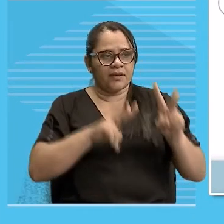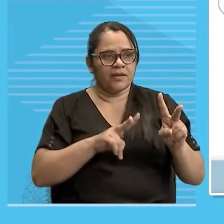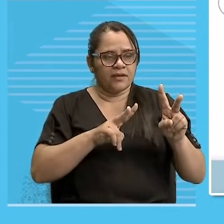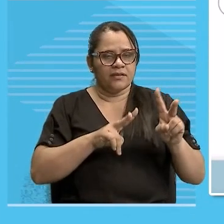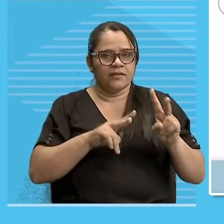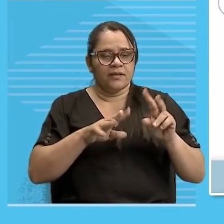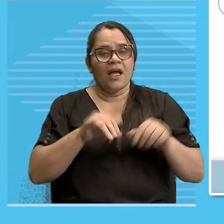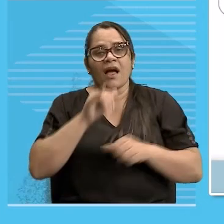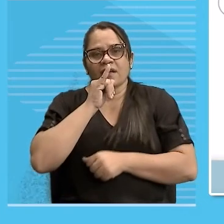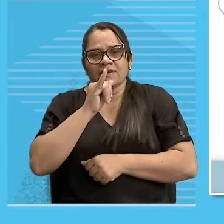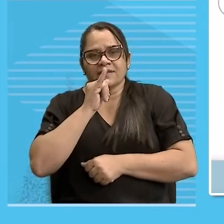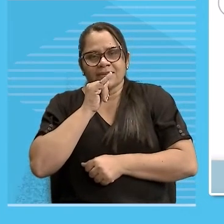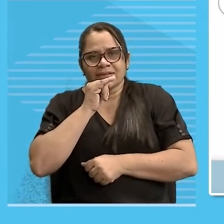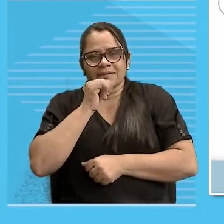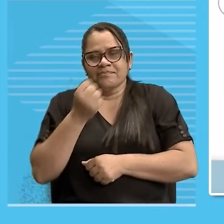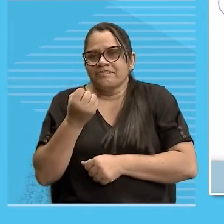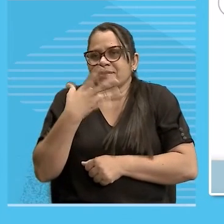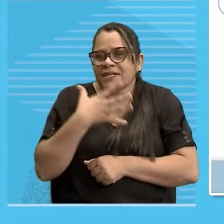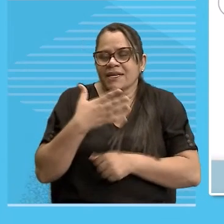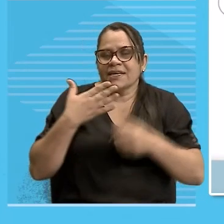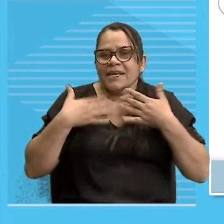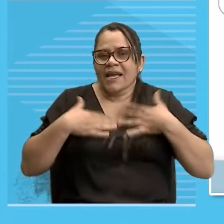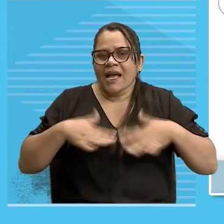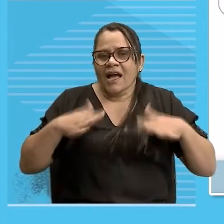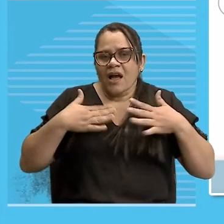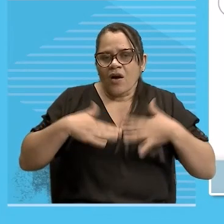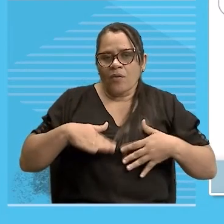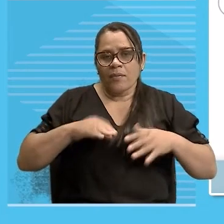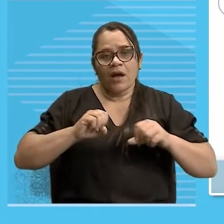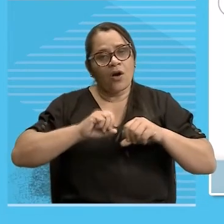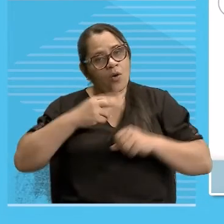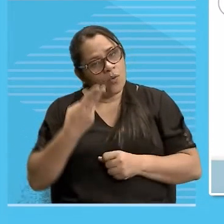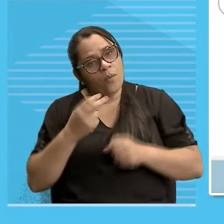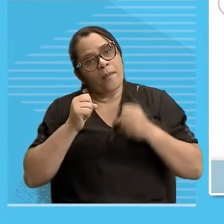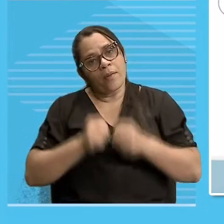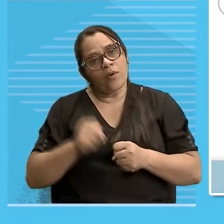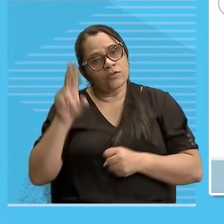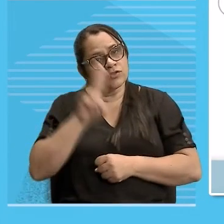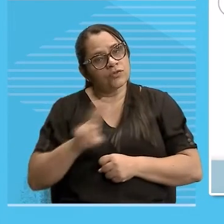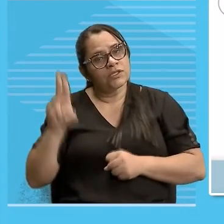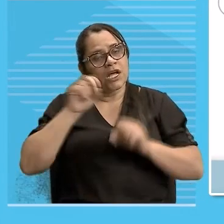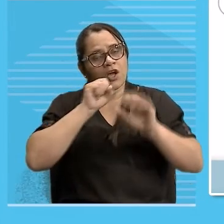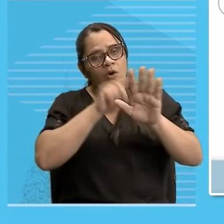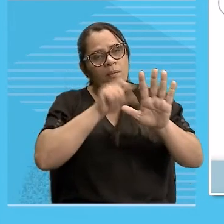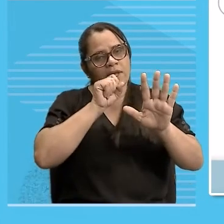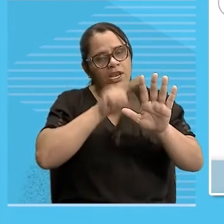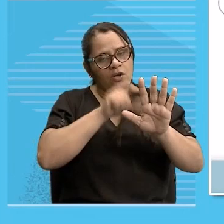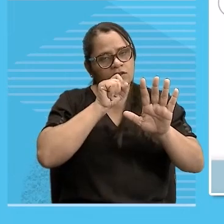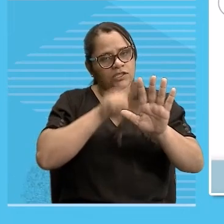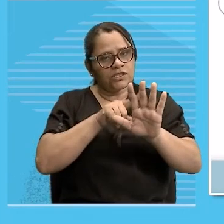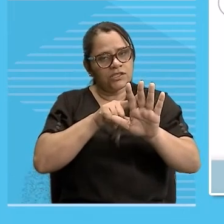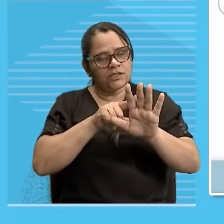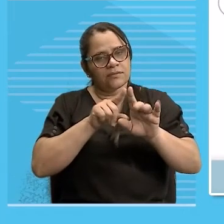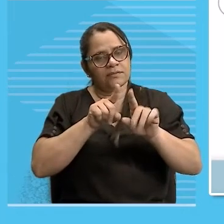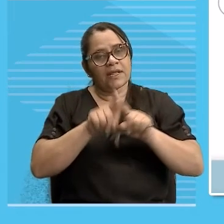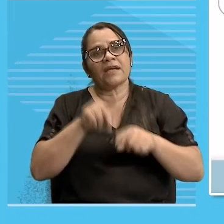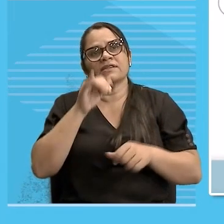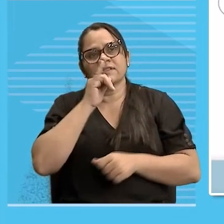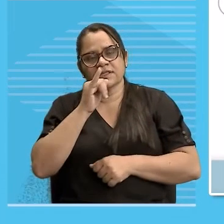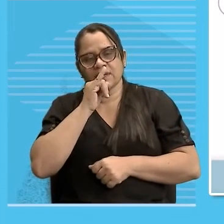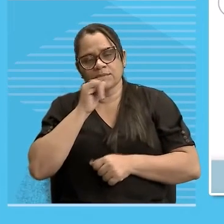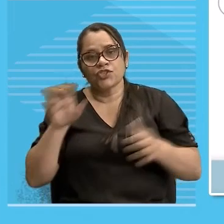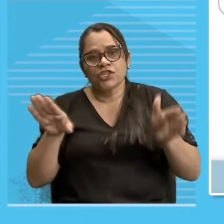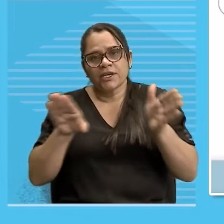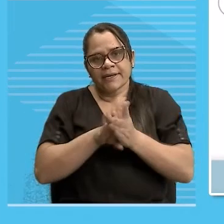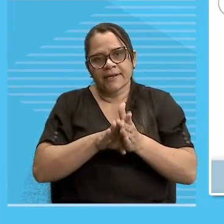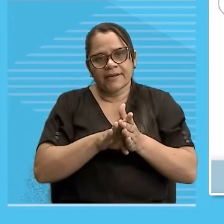Ainda bem. Alívio. Ou pode ser ironia, né? Cheguei. Ainda bem. A